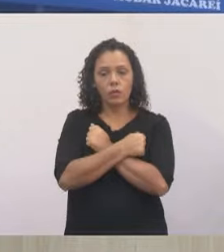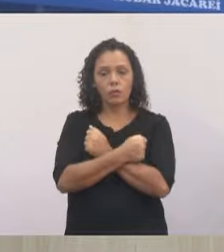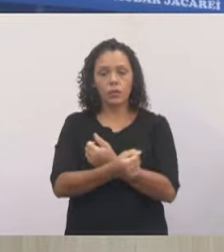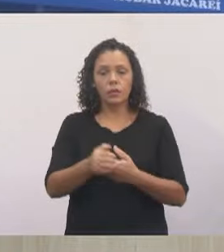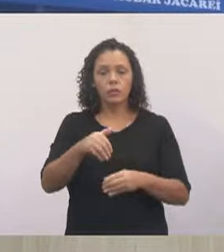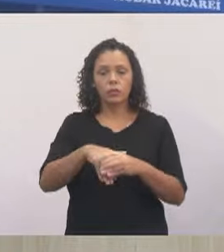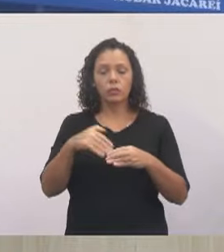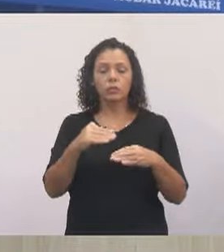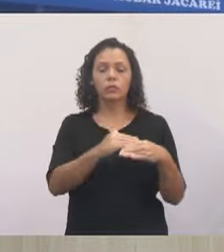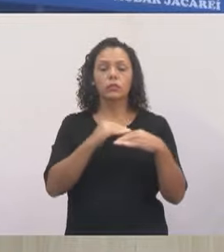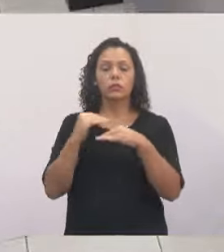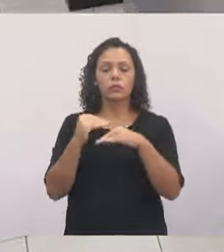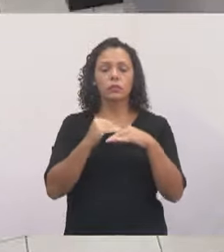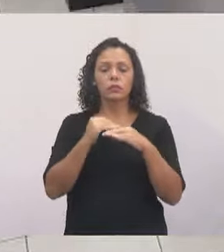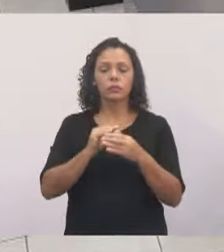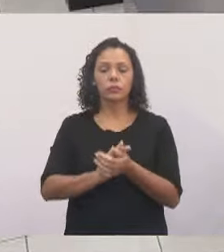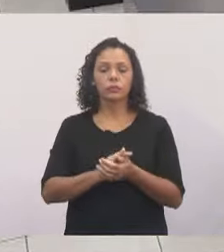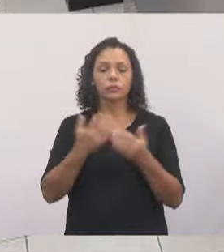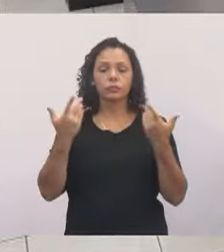favorável.